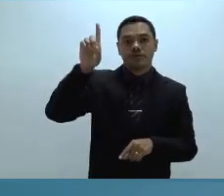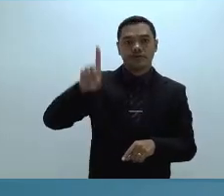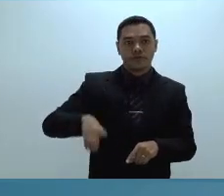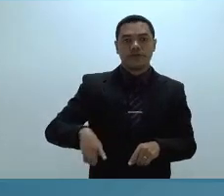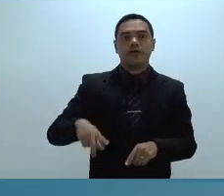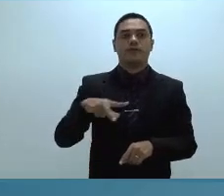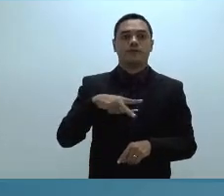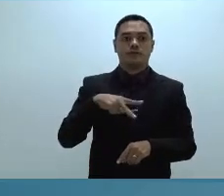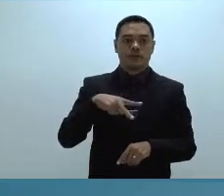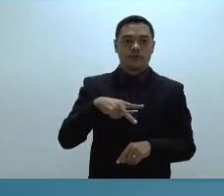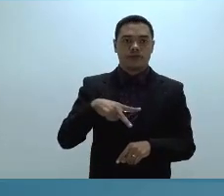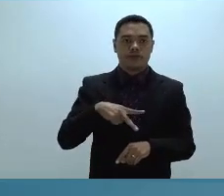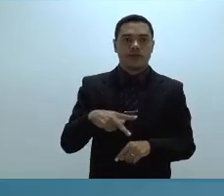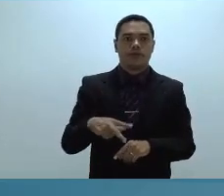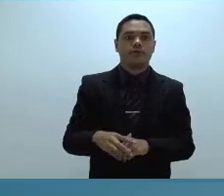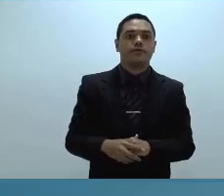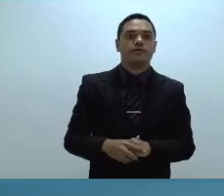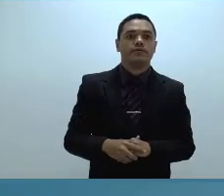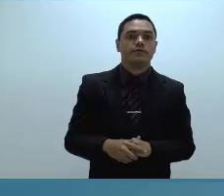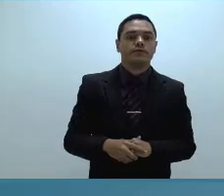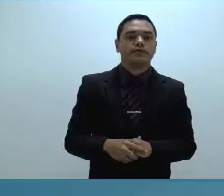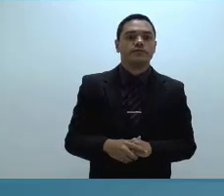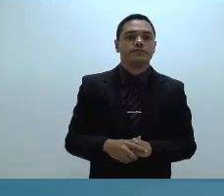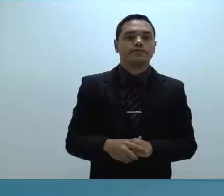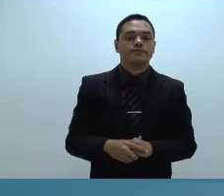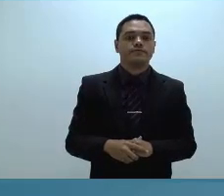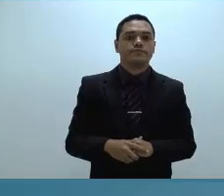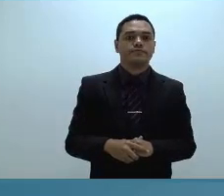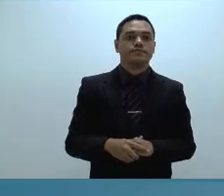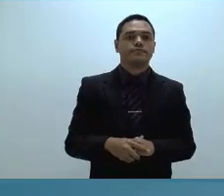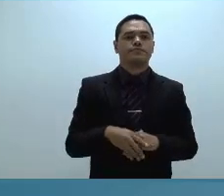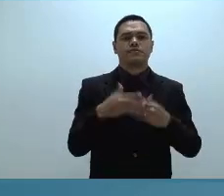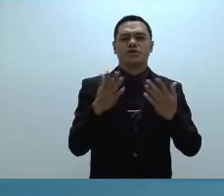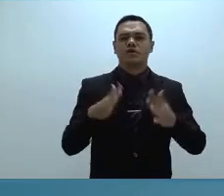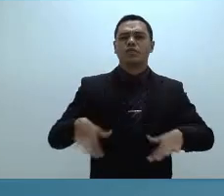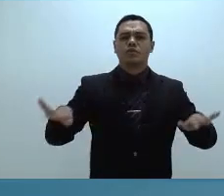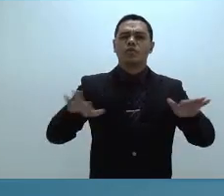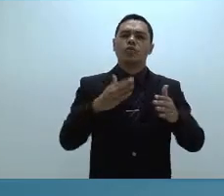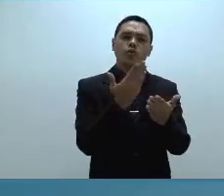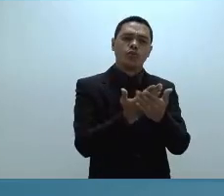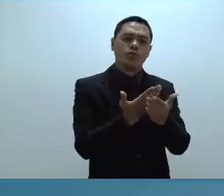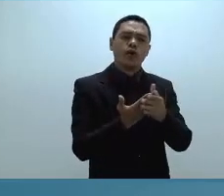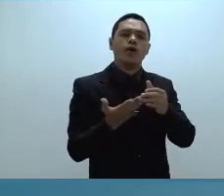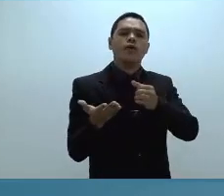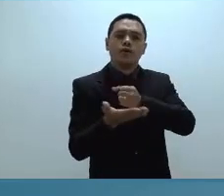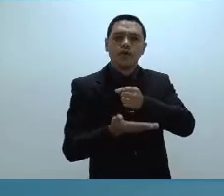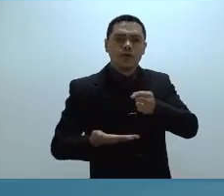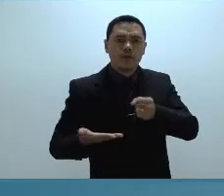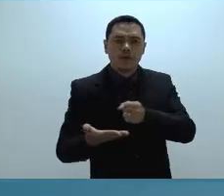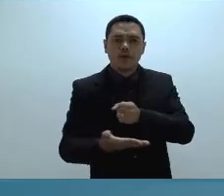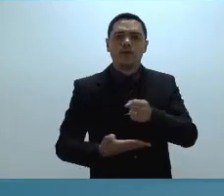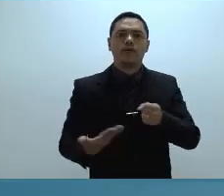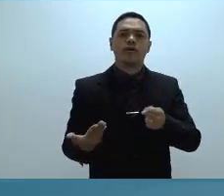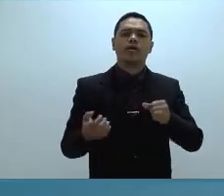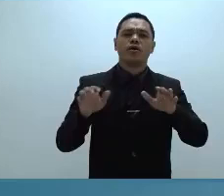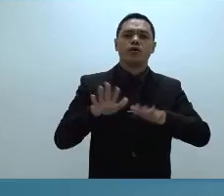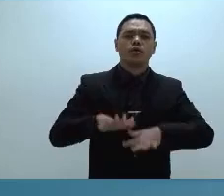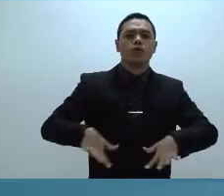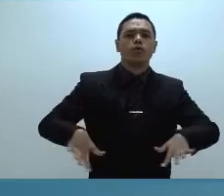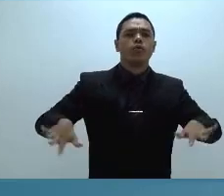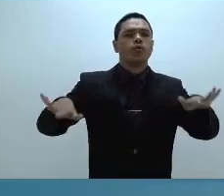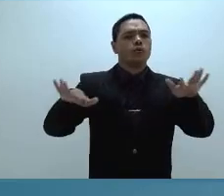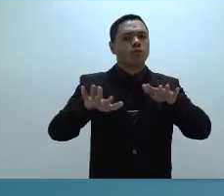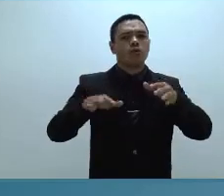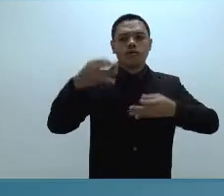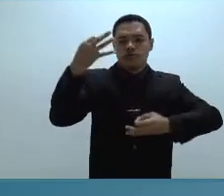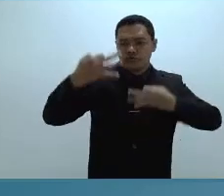como registram pacificamente todos os estudiosos. O fundamento está em que, em todo o ramo jurídico, contém, de